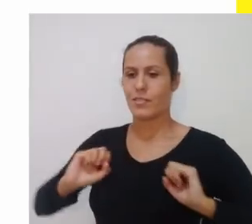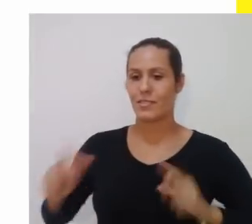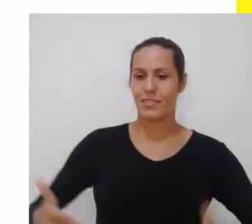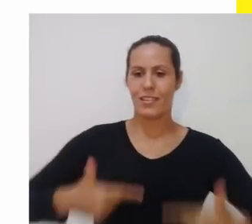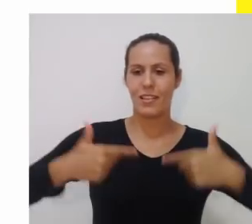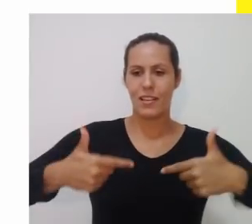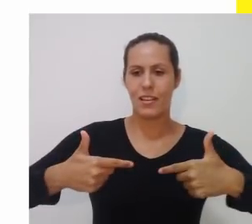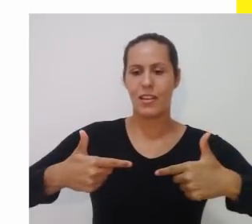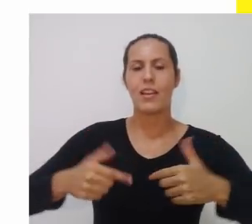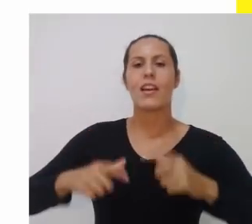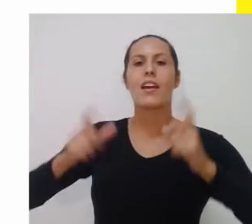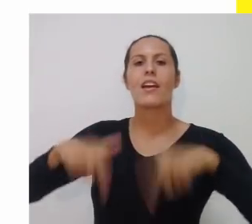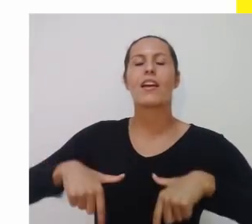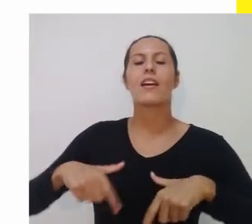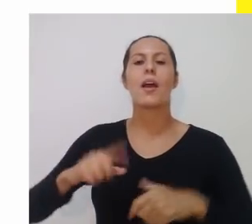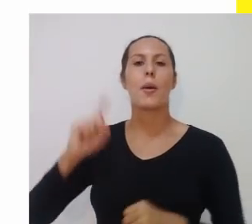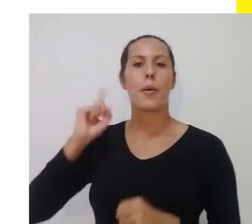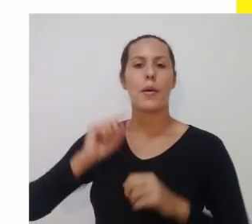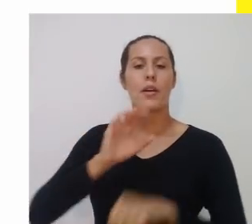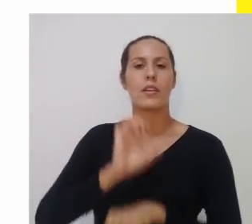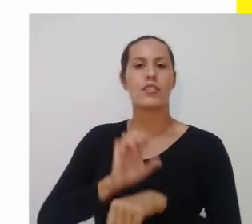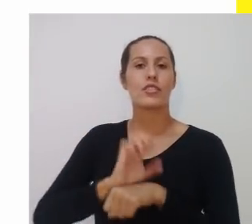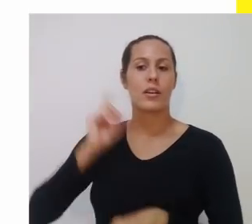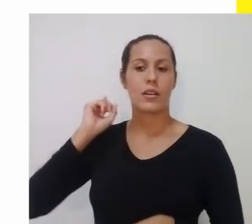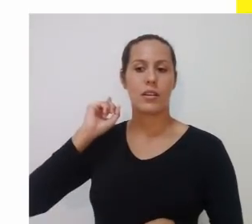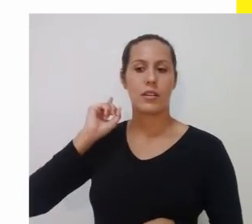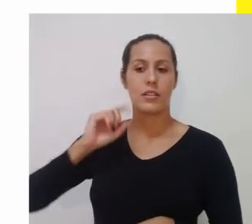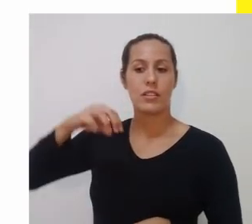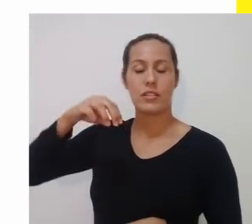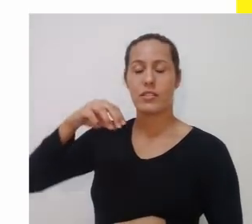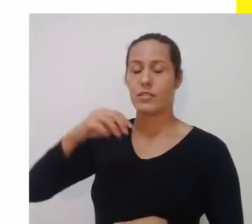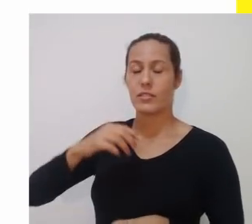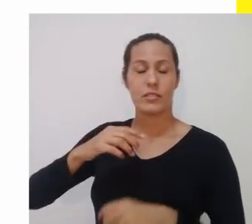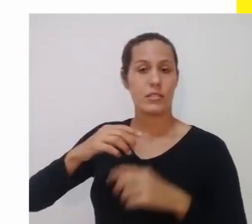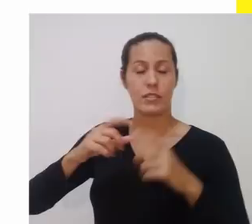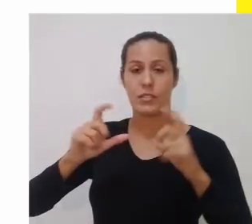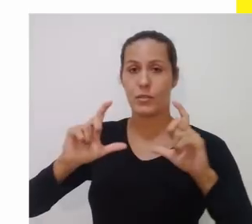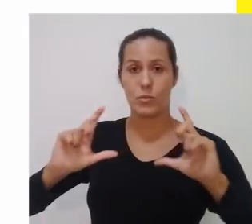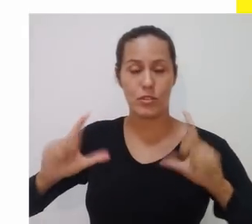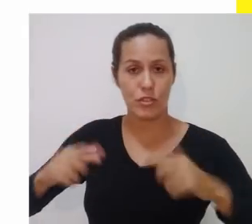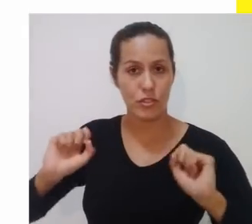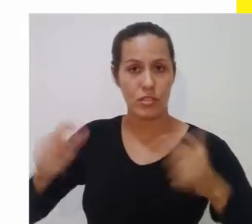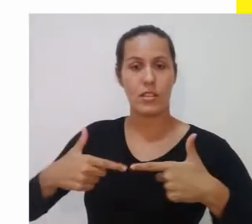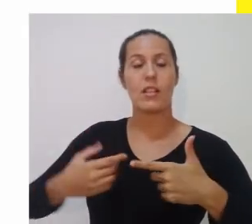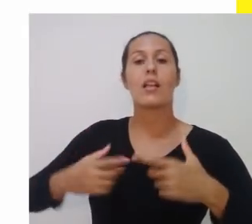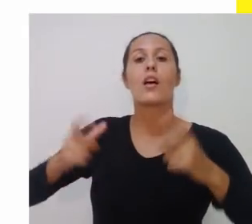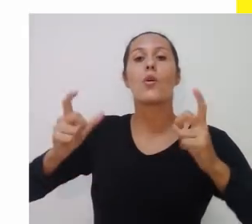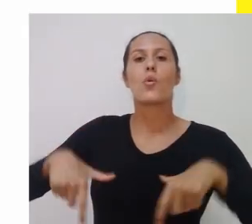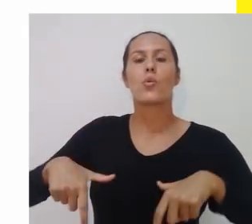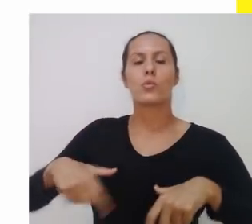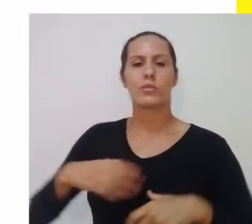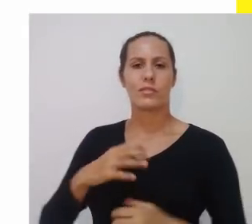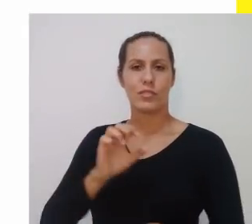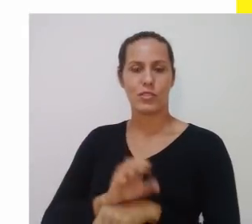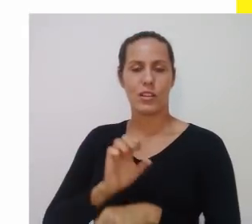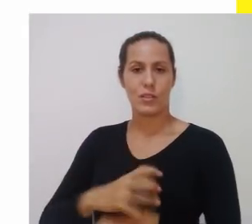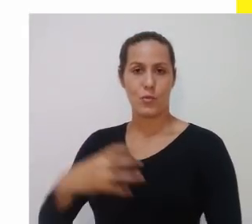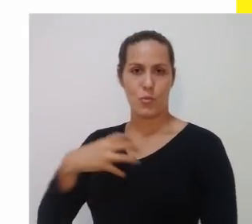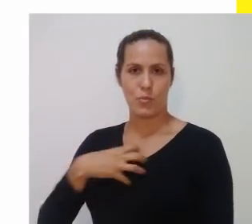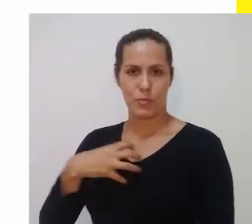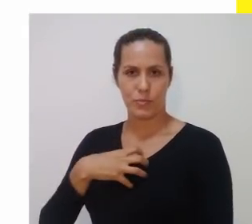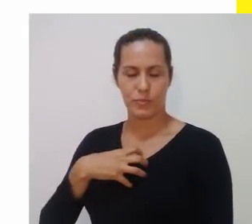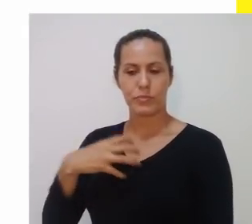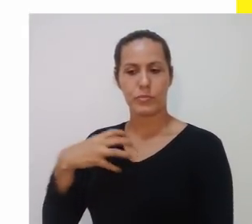é uma poetisa do slam das Minas. Minas aí no sentido de meninas, de mulheres jovens